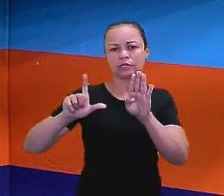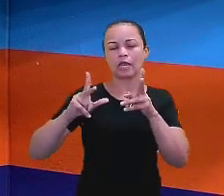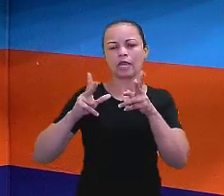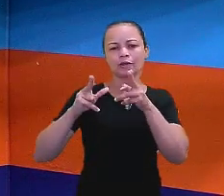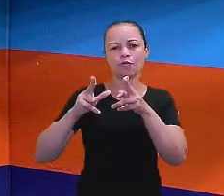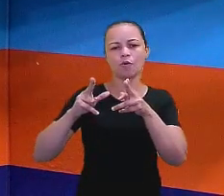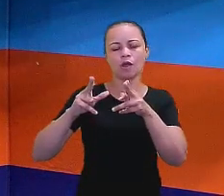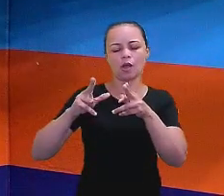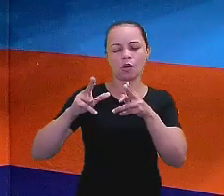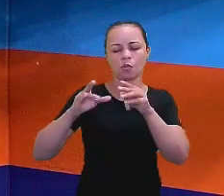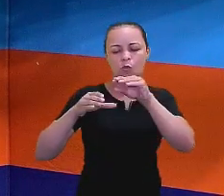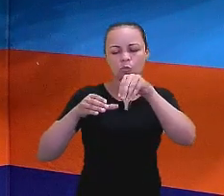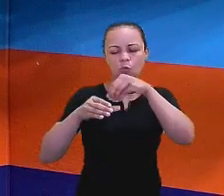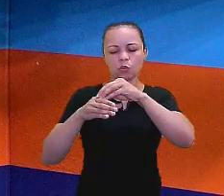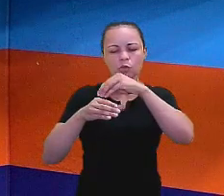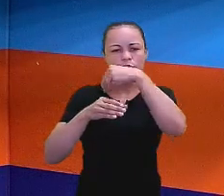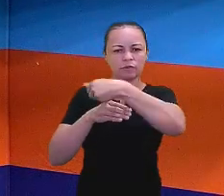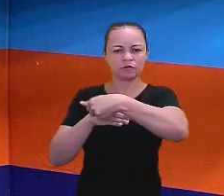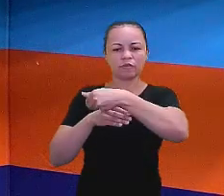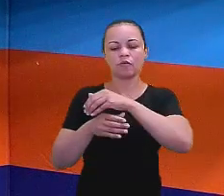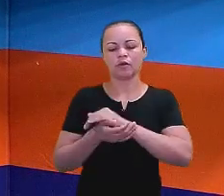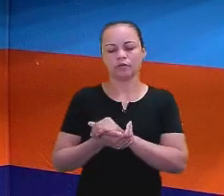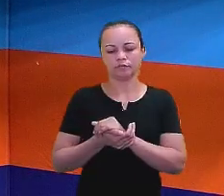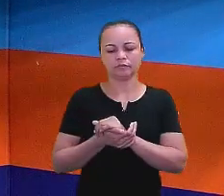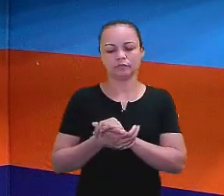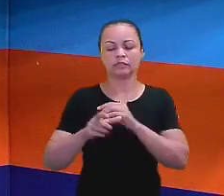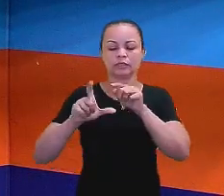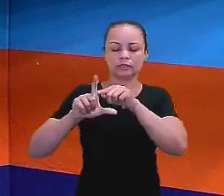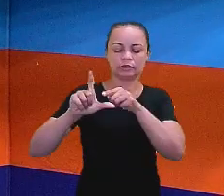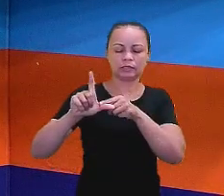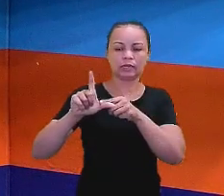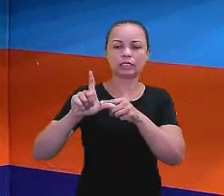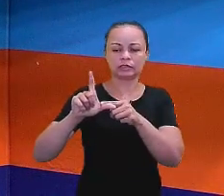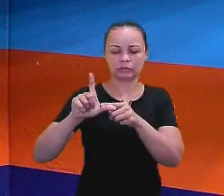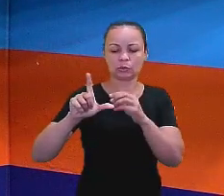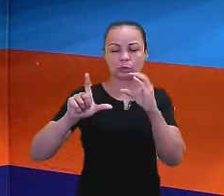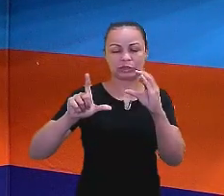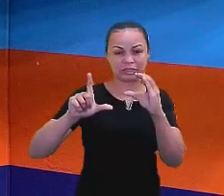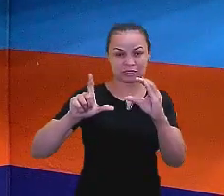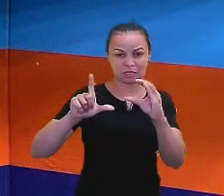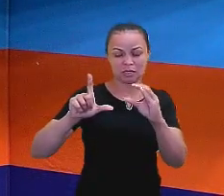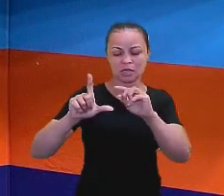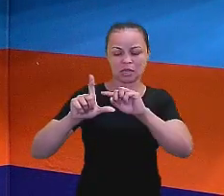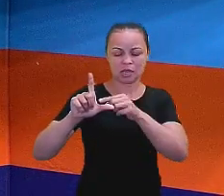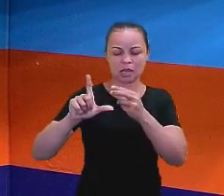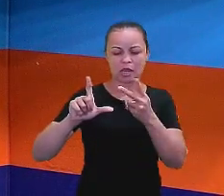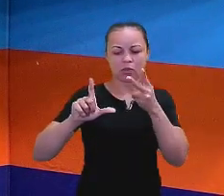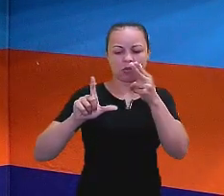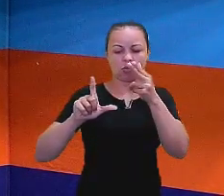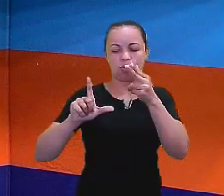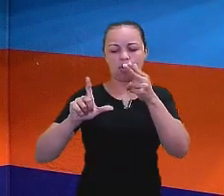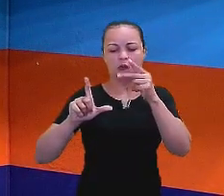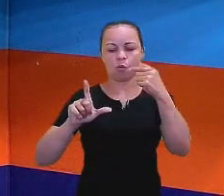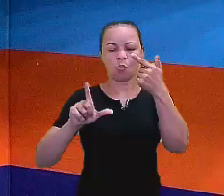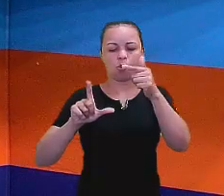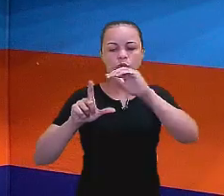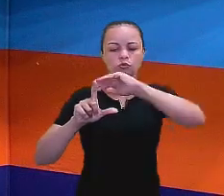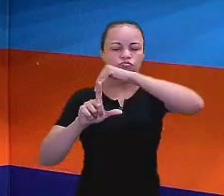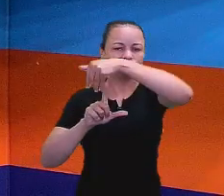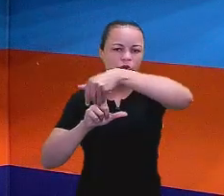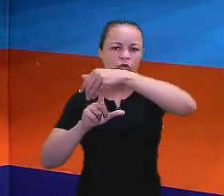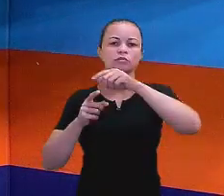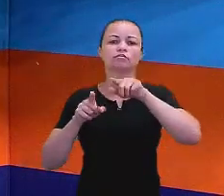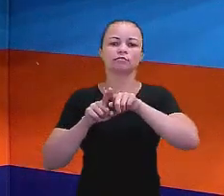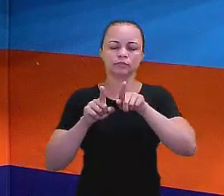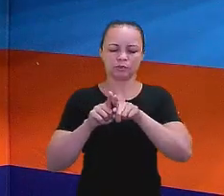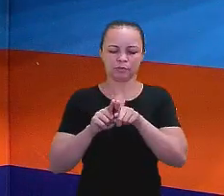externo. Esse ângulo aqui, C, é igual a esse ângulo externo aqui. Então, quando a gente une esses três ângulos, eu tenho